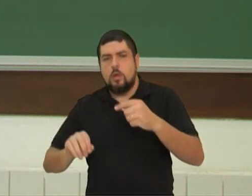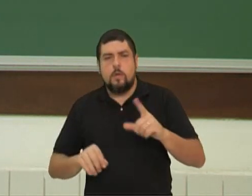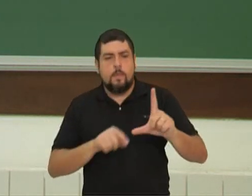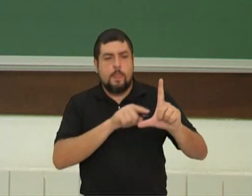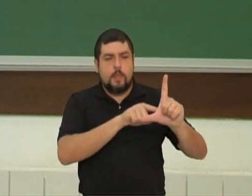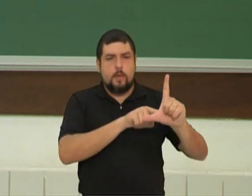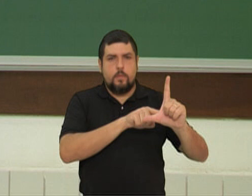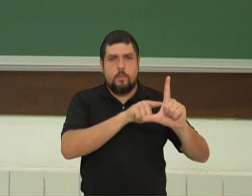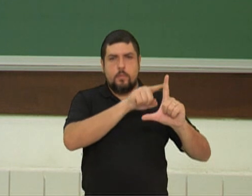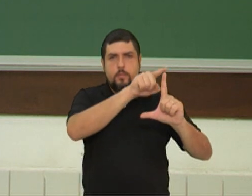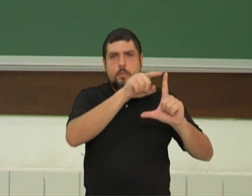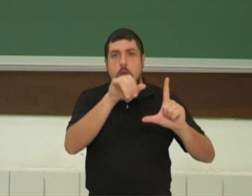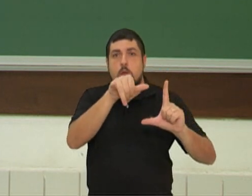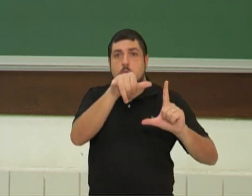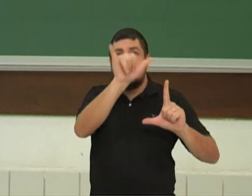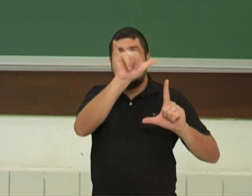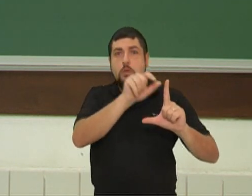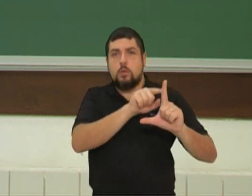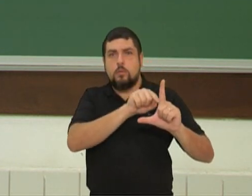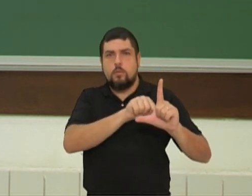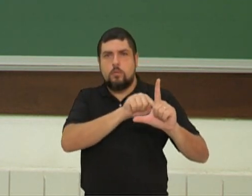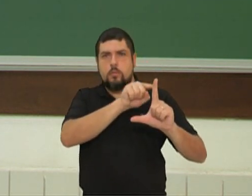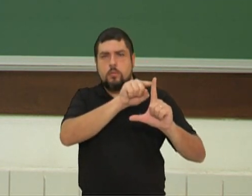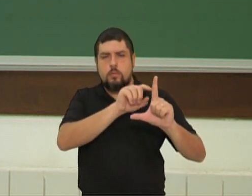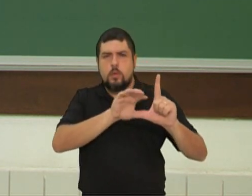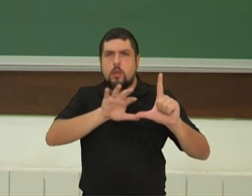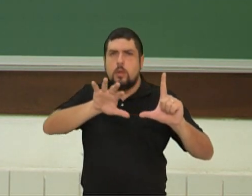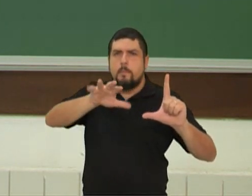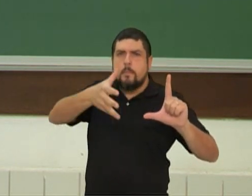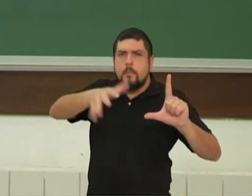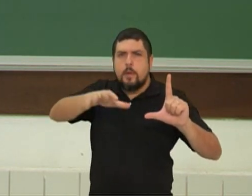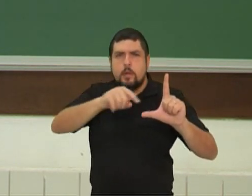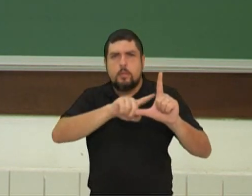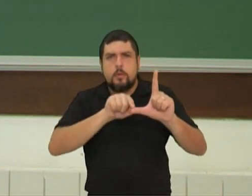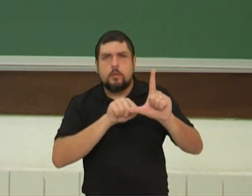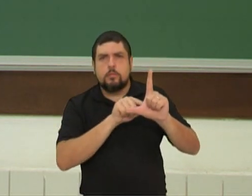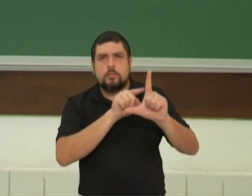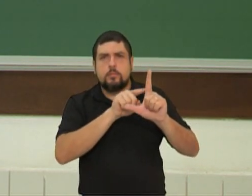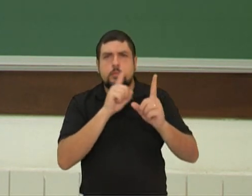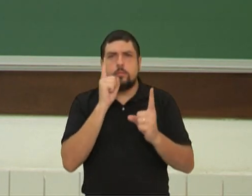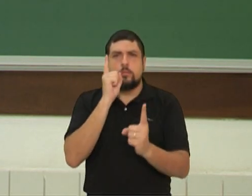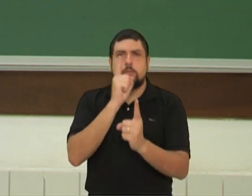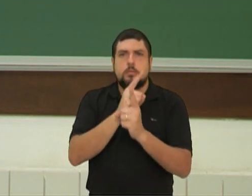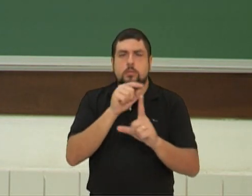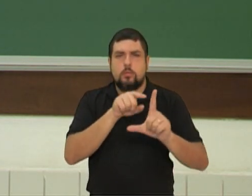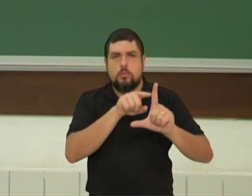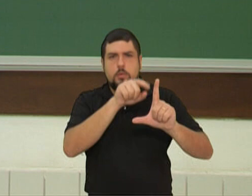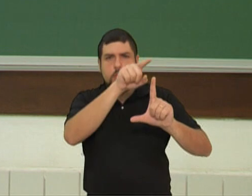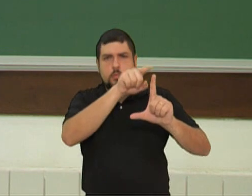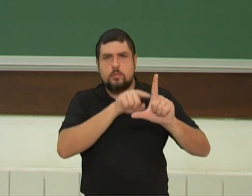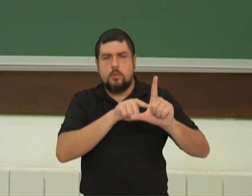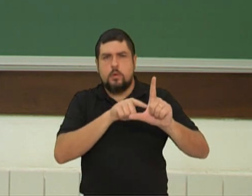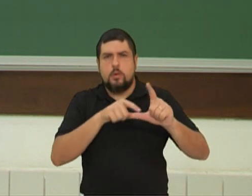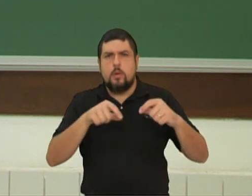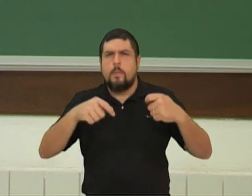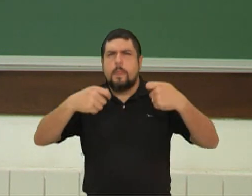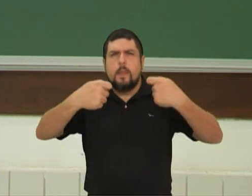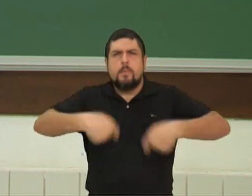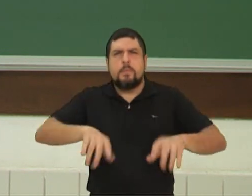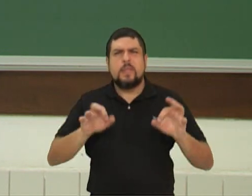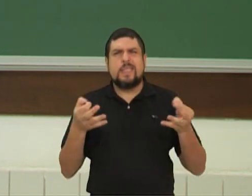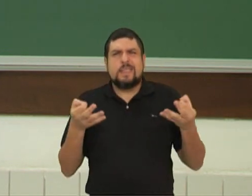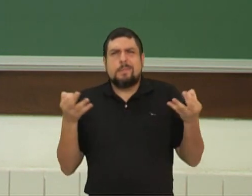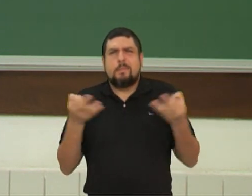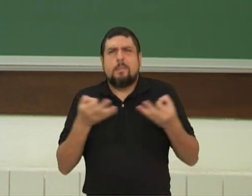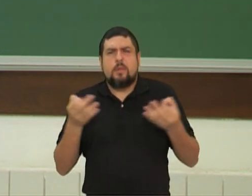y, entre 0 e 1 você mais ou menos encontra a posição dele. É um esboço, gente, não precisa ser no detalhe. Você não